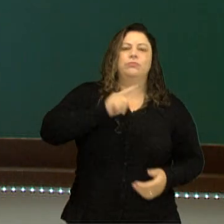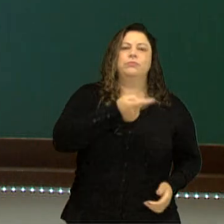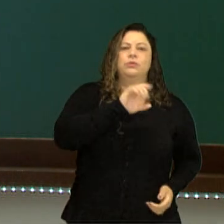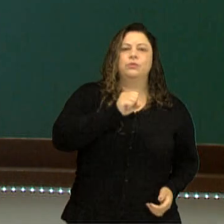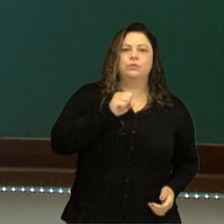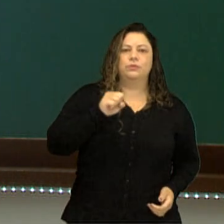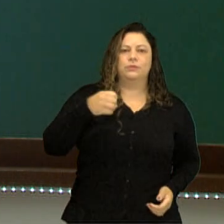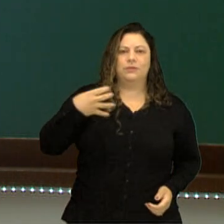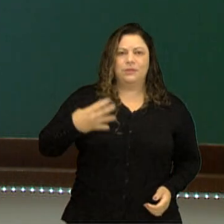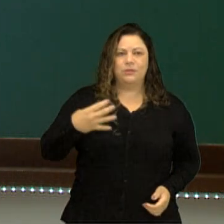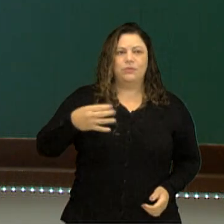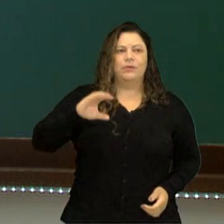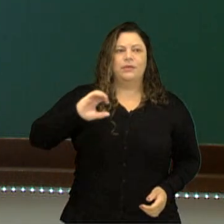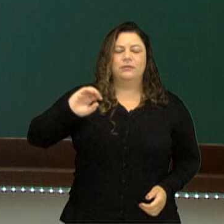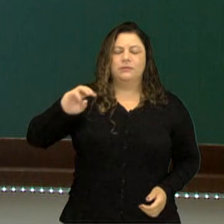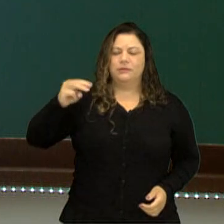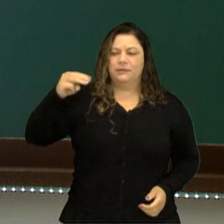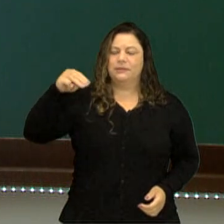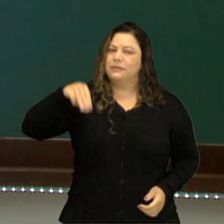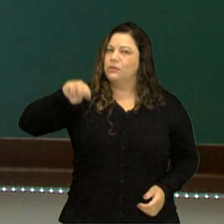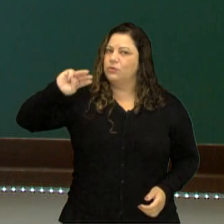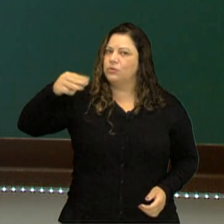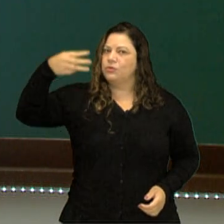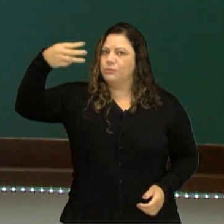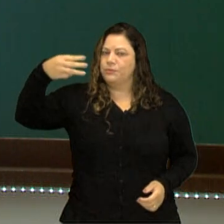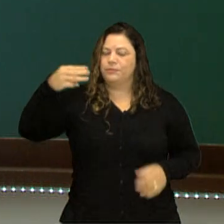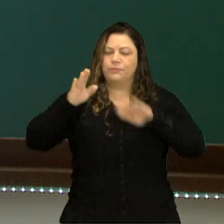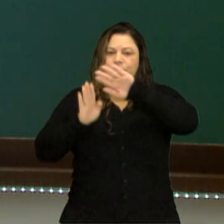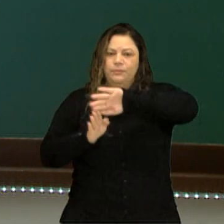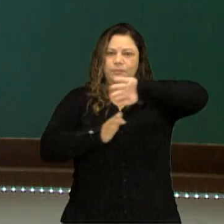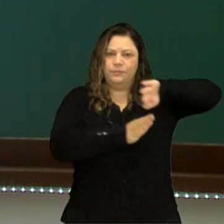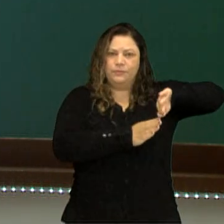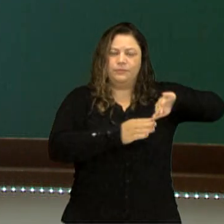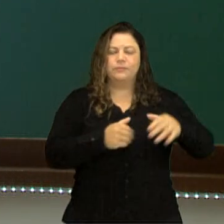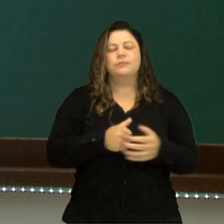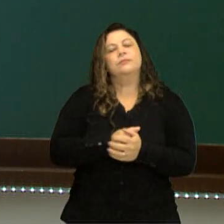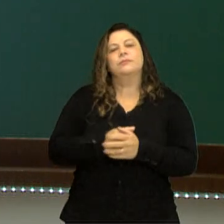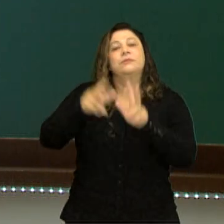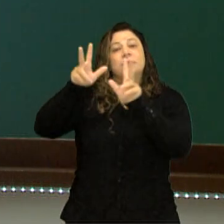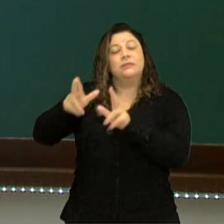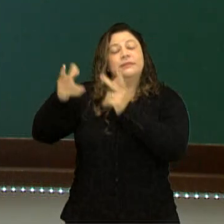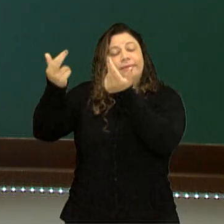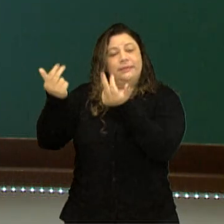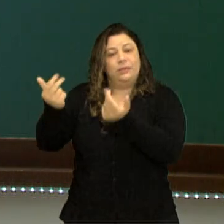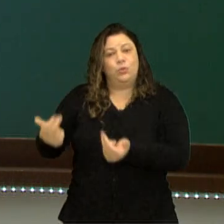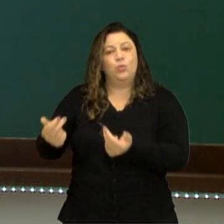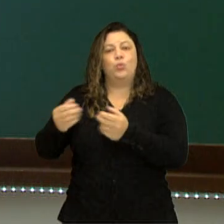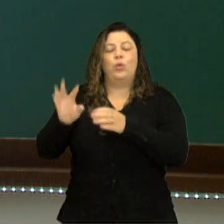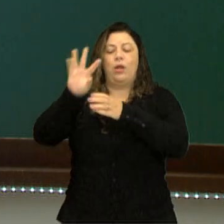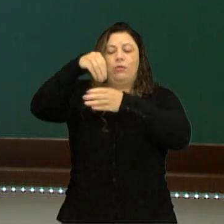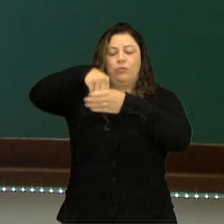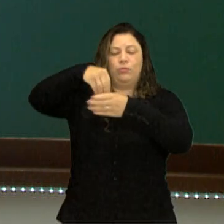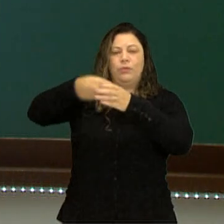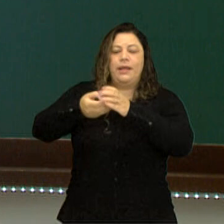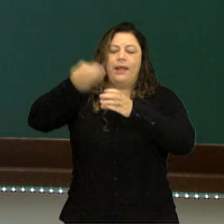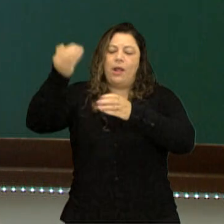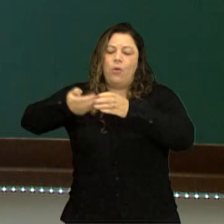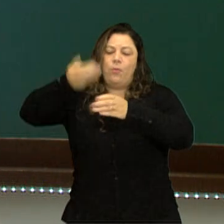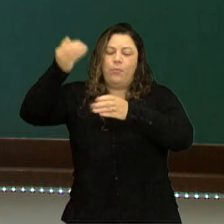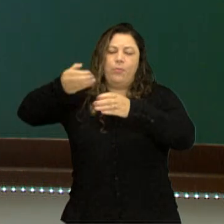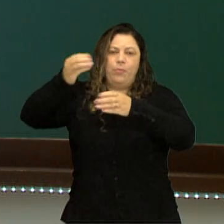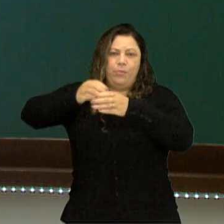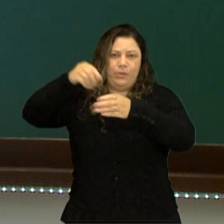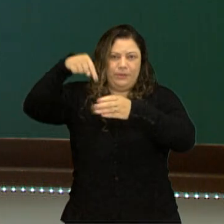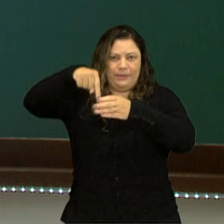1.884 centímetros cúbicos. Aguardamos esse valor aí e agora vamos fazer a mesma coisa para o cilindro interno, que é o buraco ali da